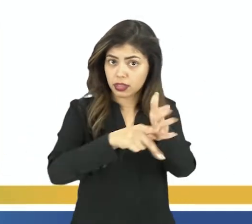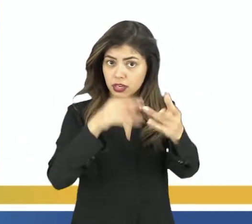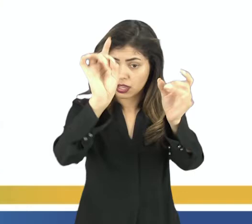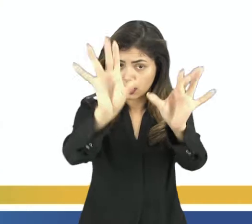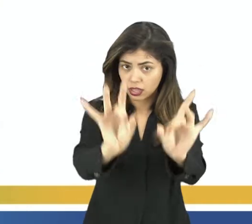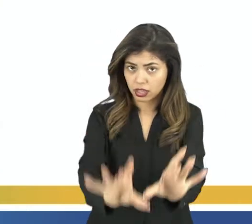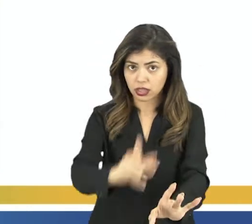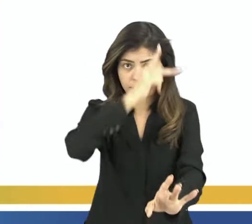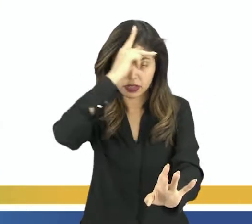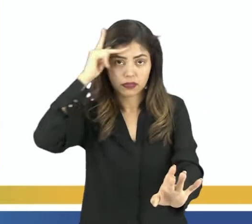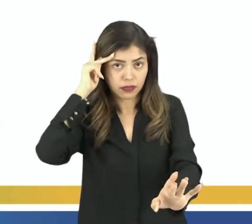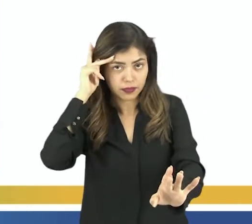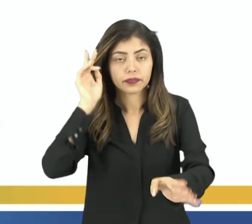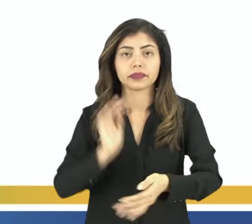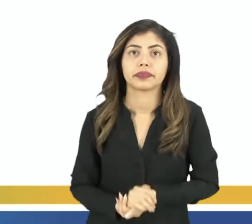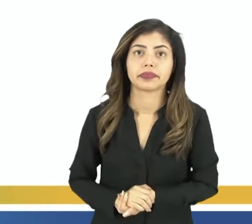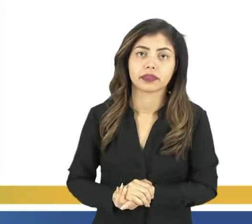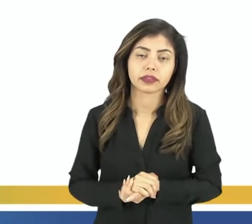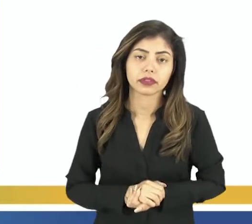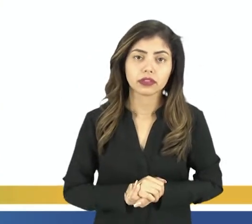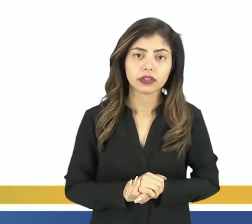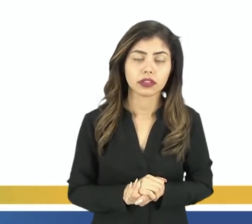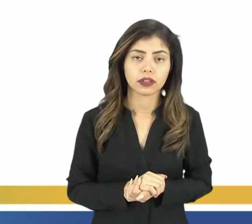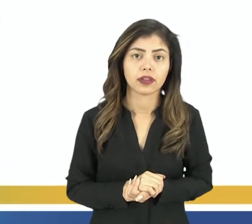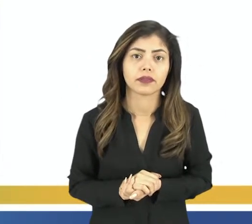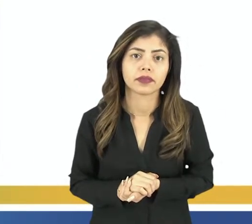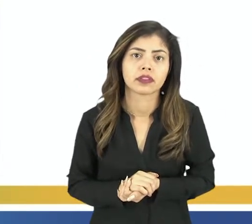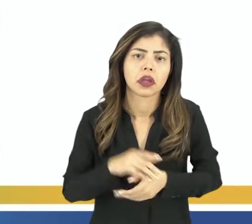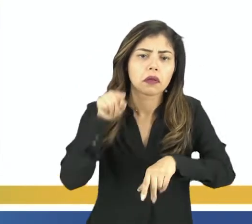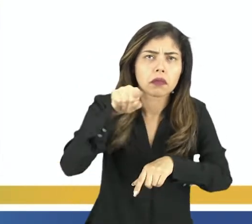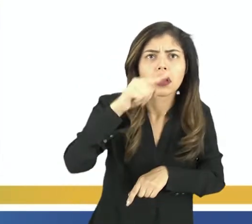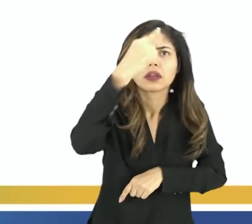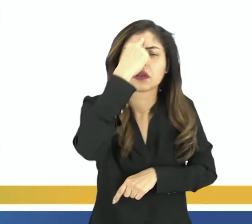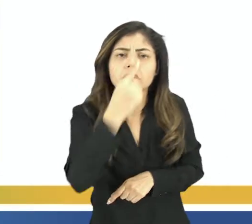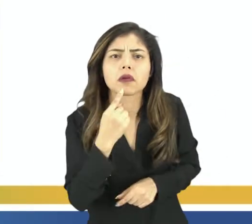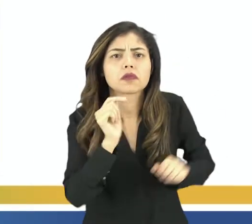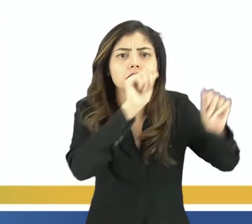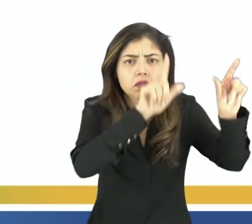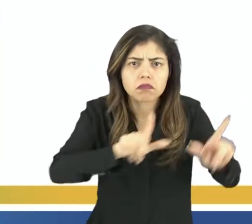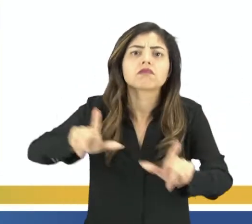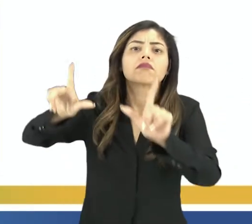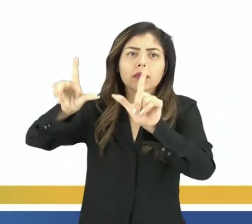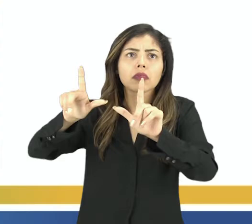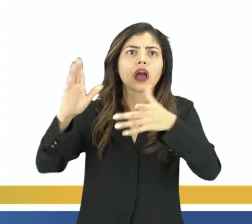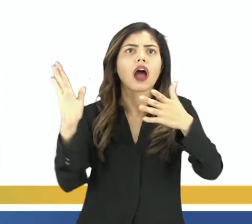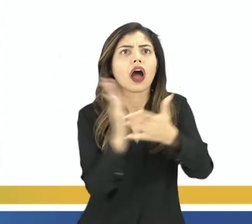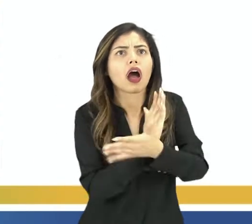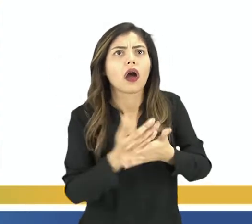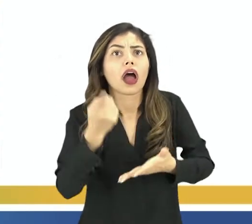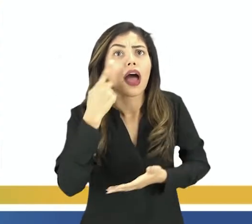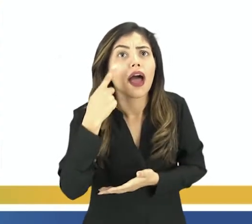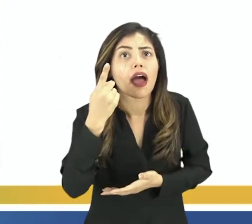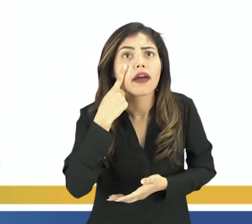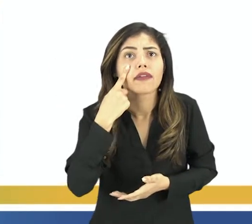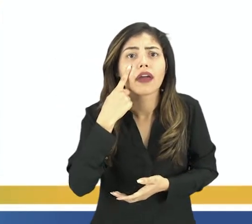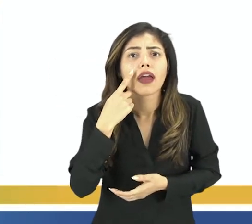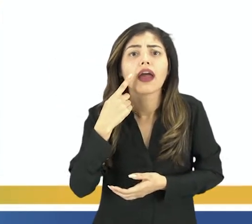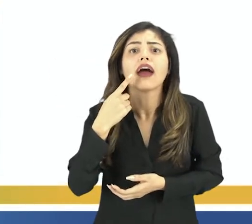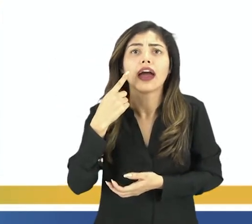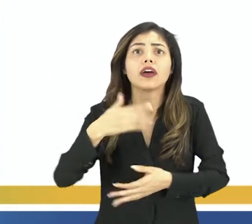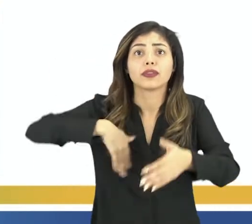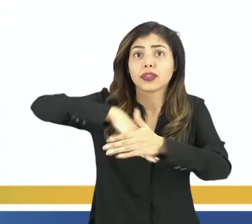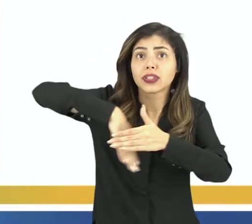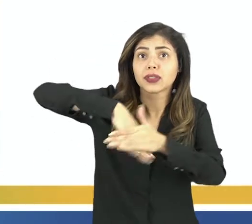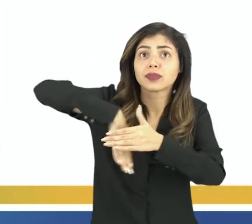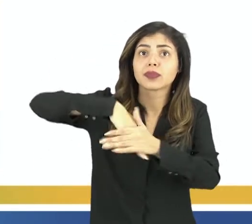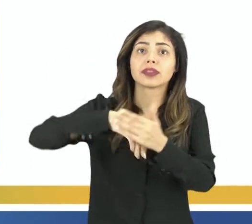cada pessoa. Mas será que, no caso dessa imagem que nós estamos vendo, alguém está querendo ver aí um evento esportivo,